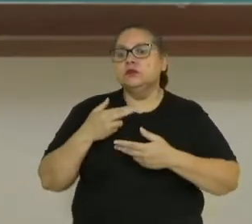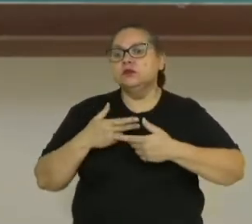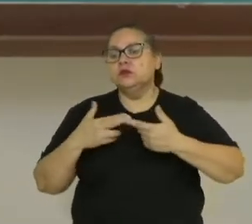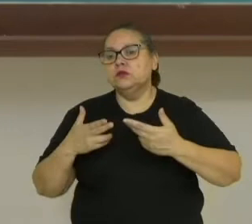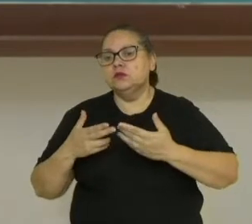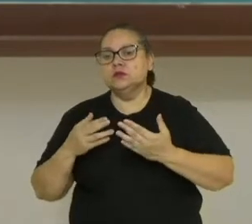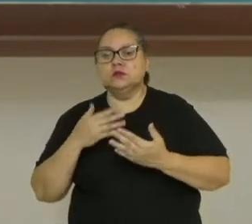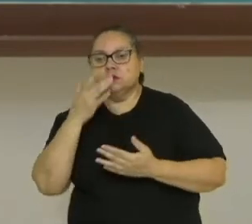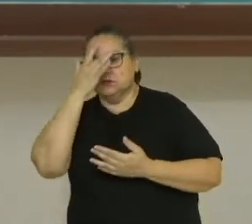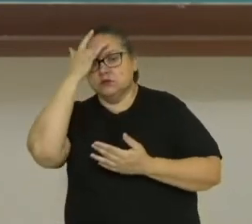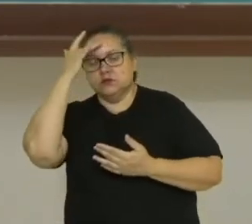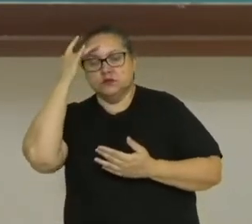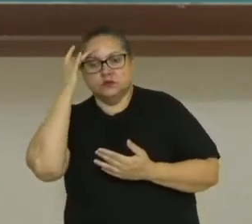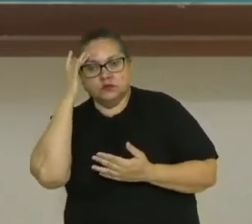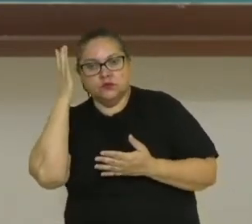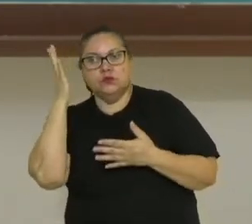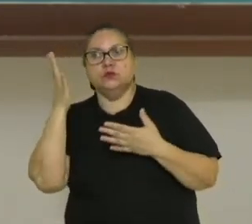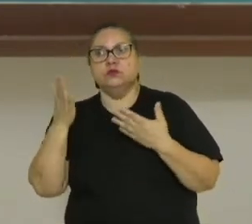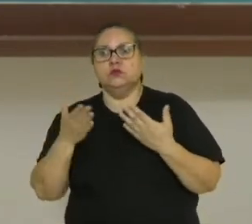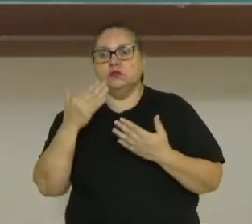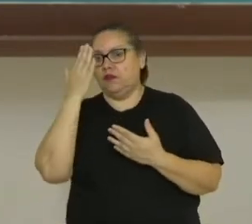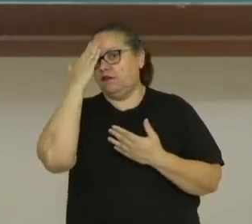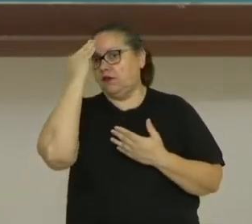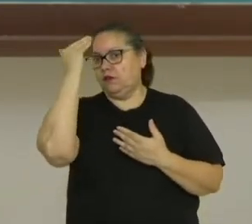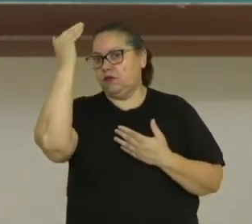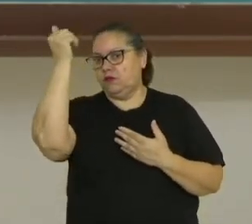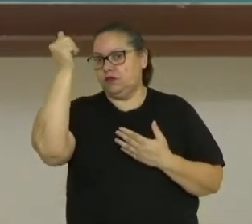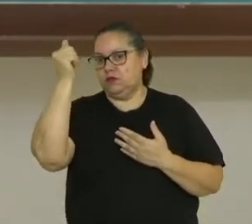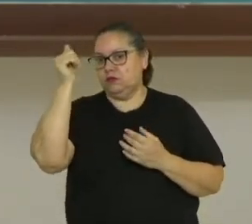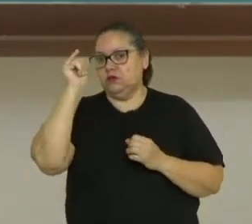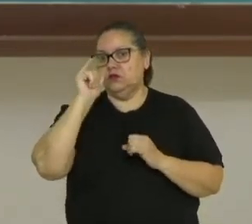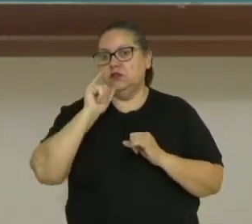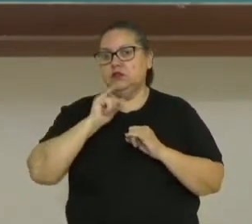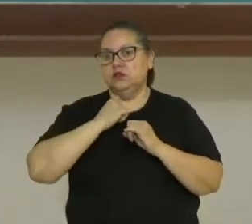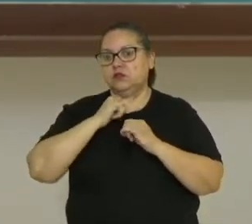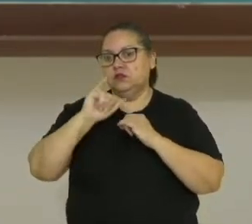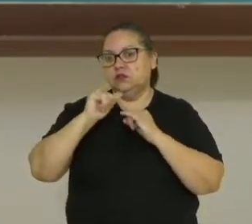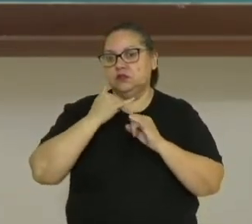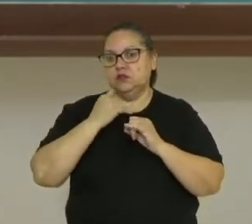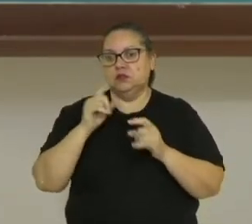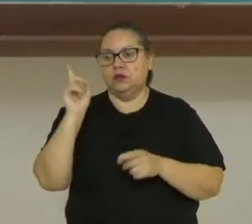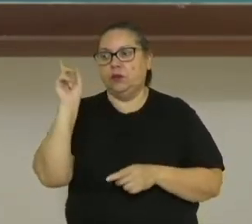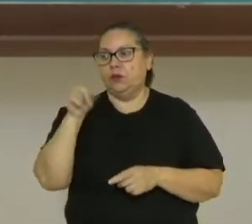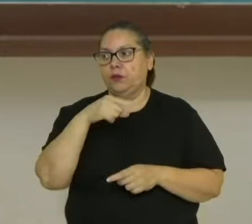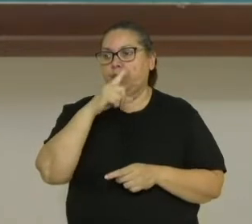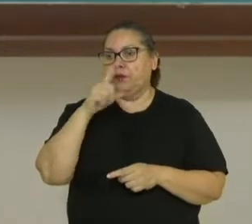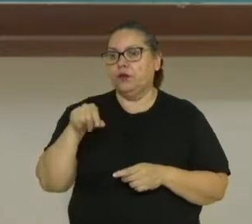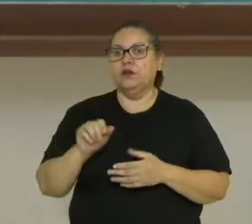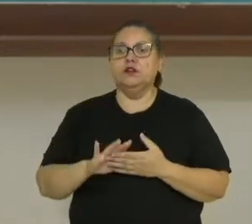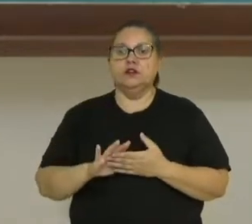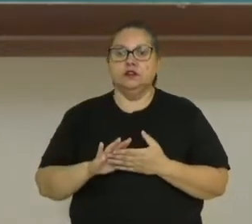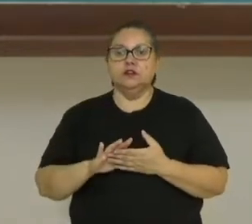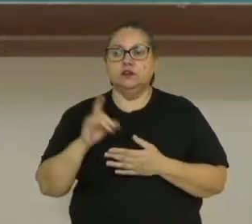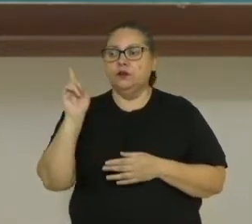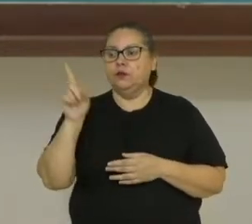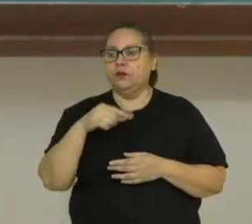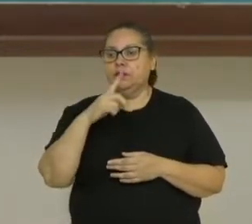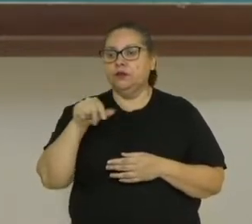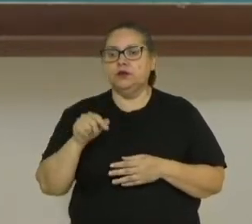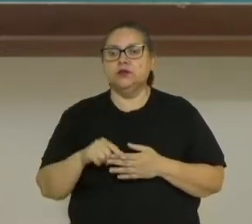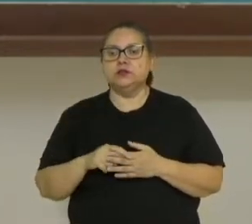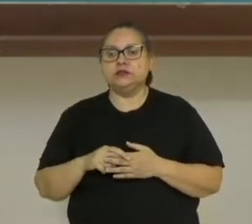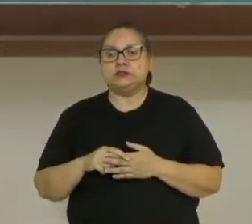envolvendo pessoas famosas da internet sendo canceladas, né? E esses cancelamentos